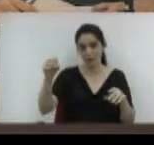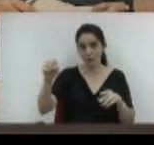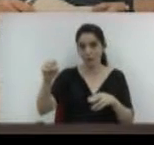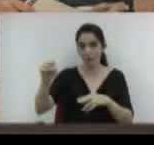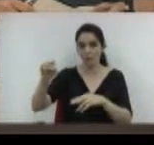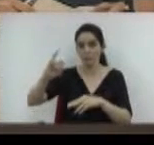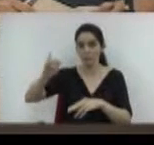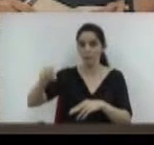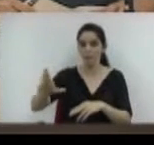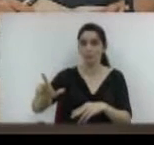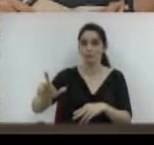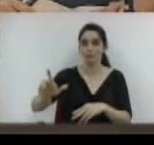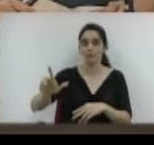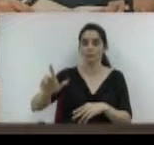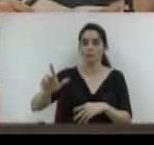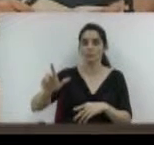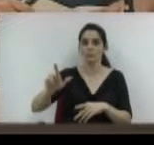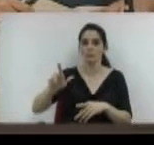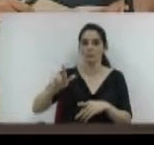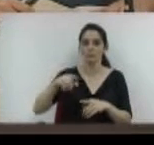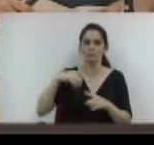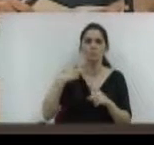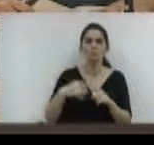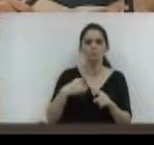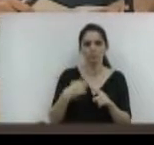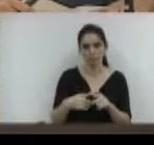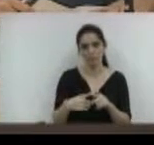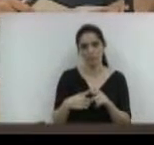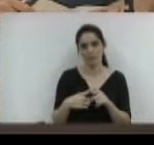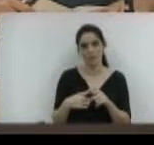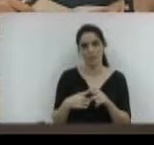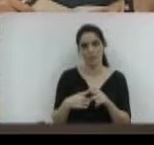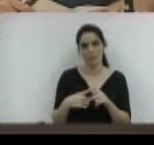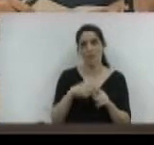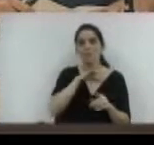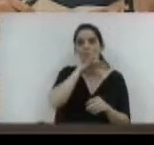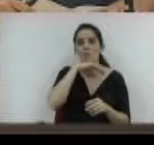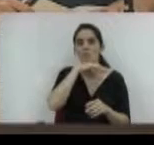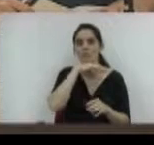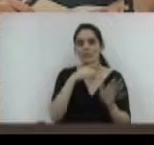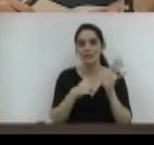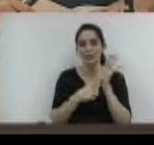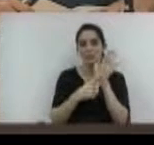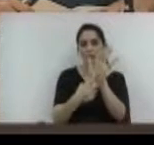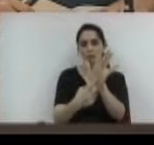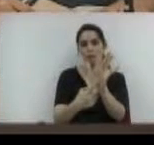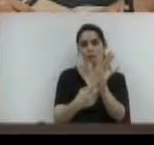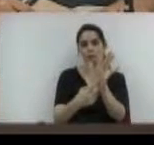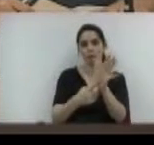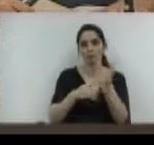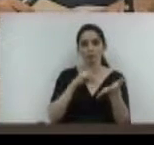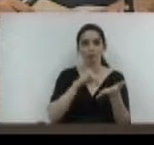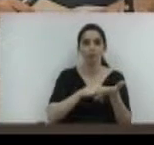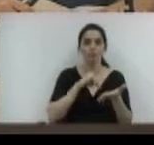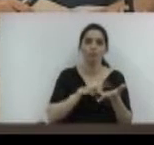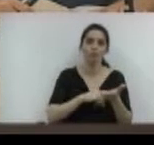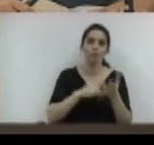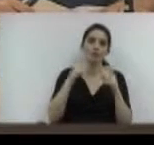de julho, em razão de apresentação de atestado médico pelo investigado,